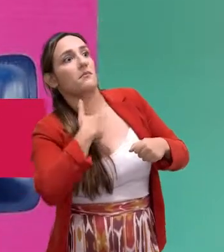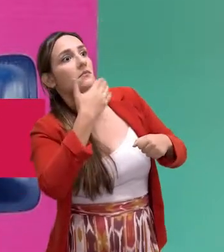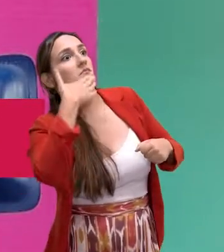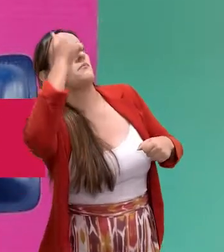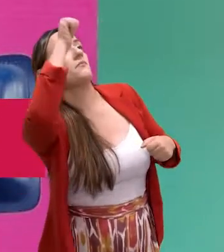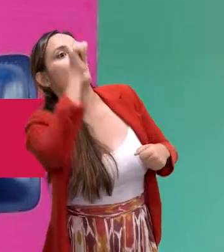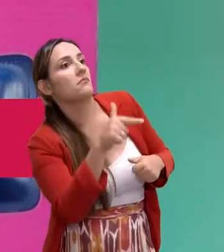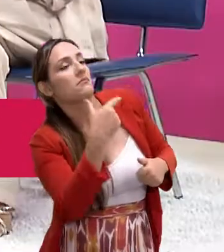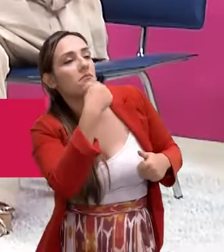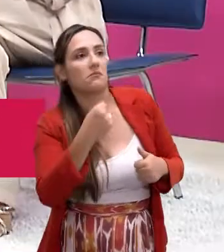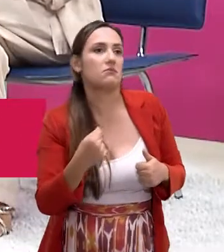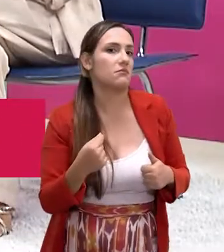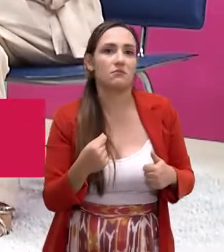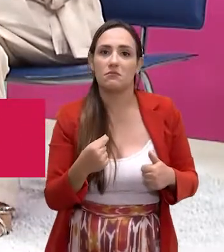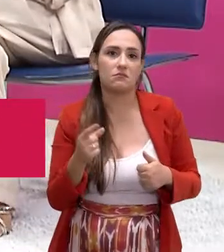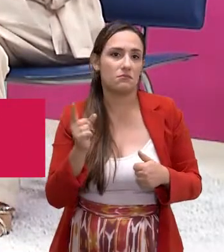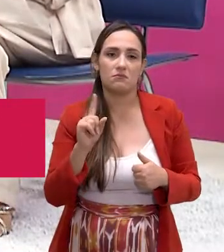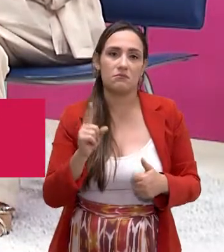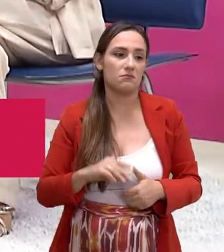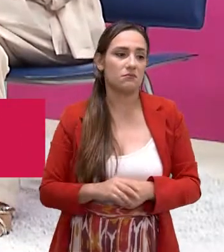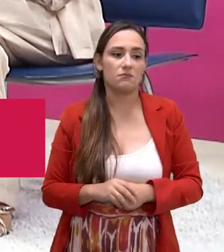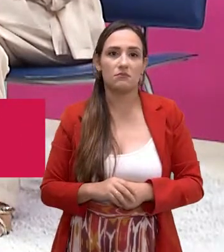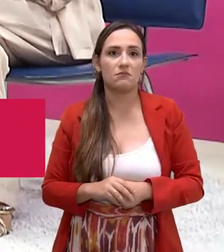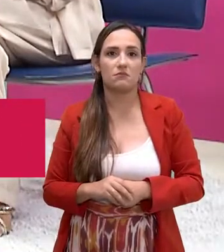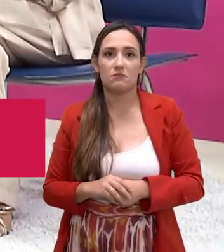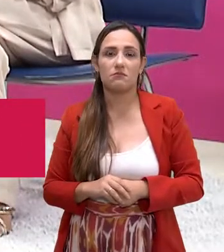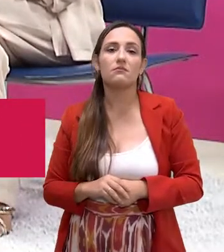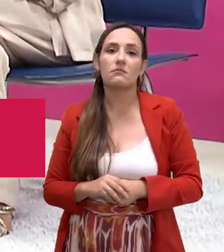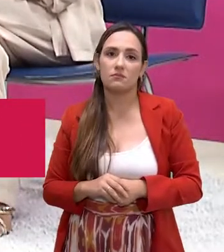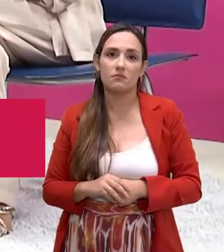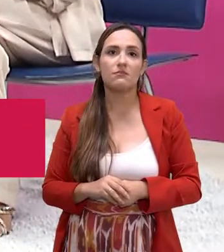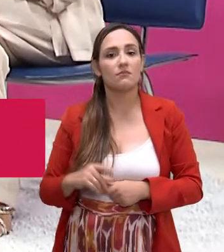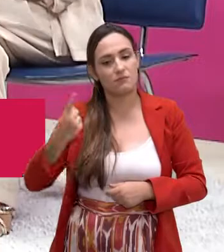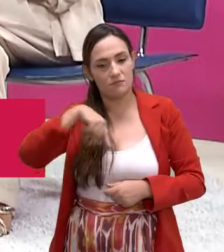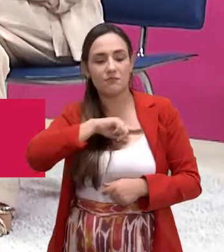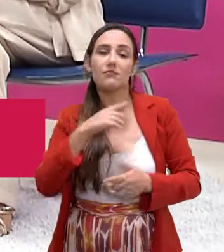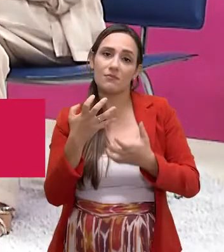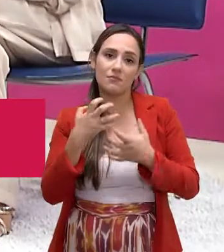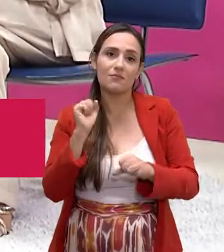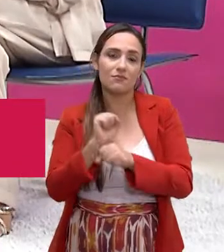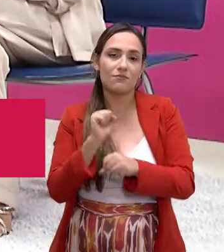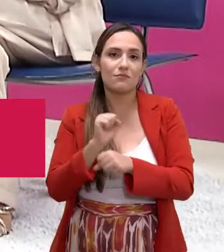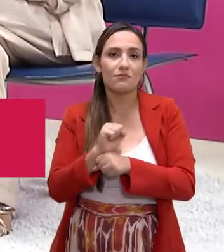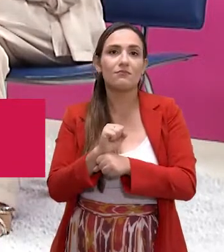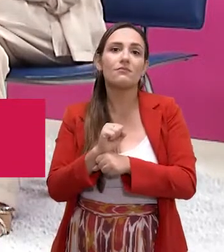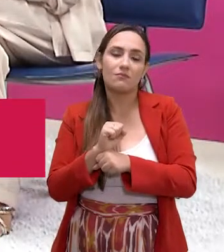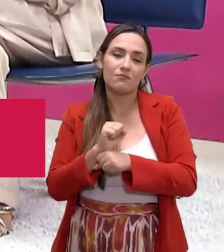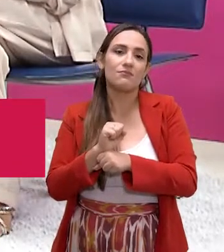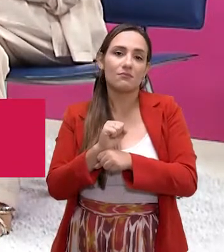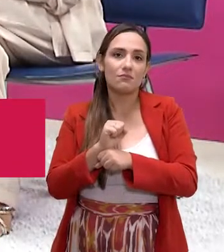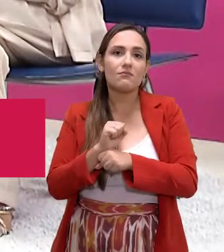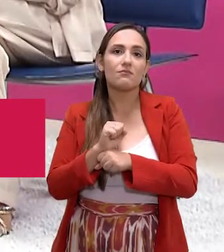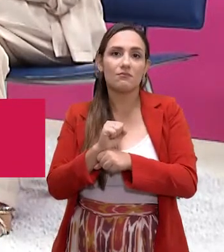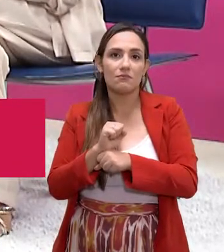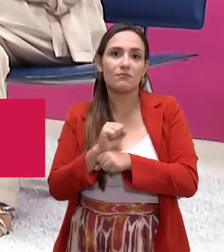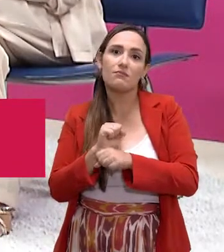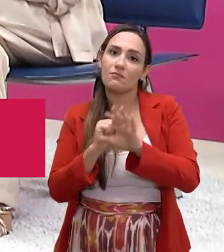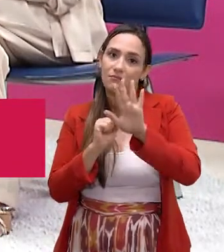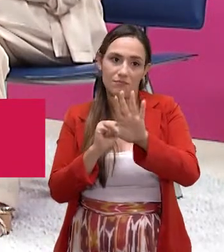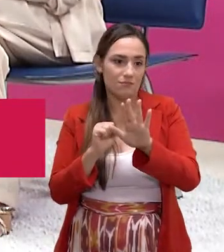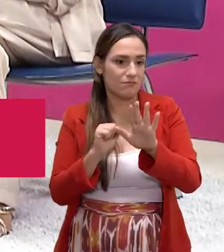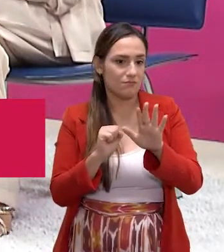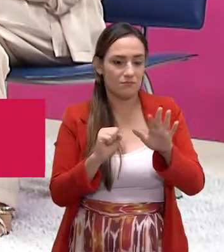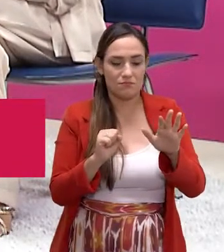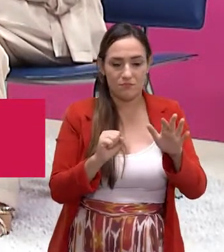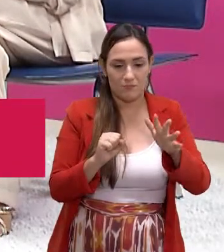ser mulher eu sou melhor que os homens. E é o que a gente espera, né, do mercado de trabalho, né, não apenas na gestão pública, na privada,